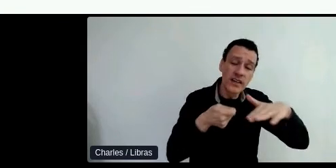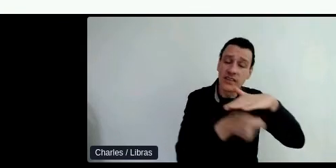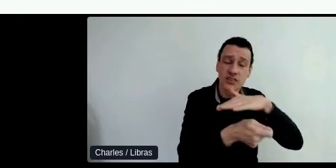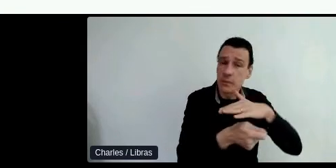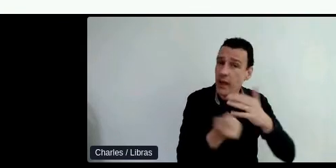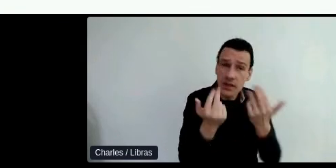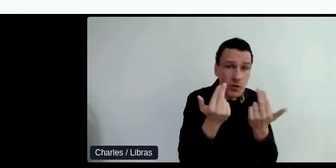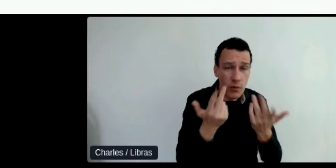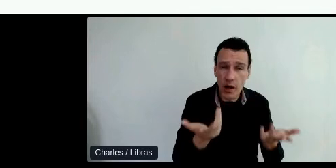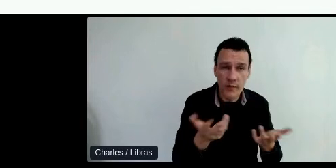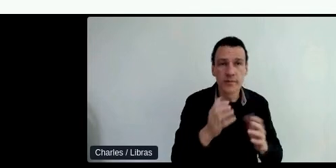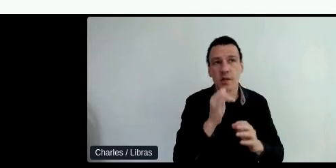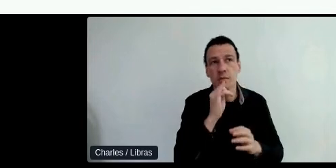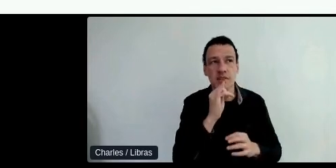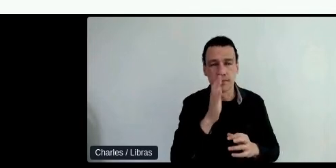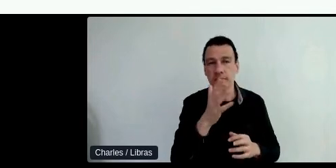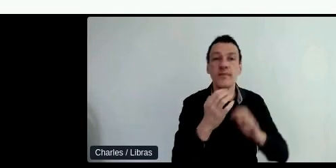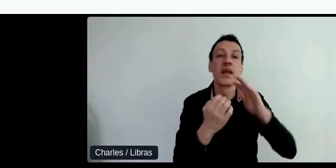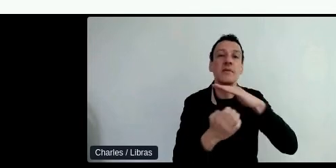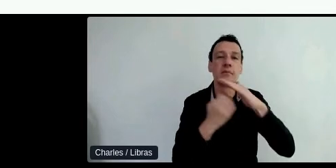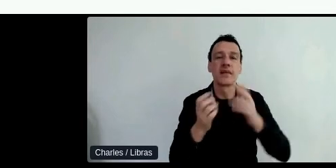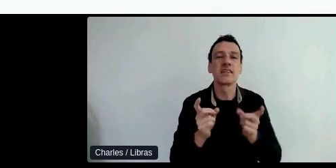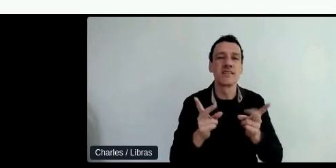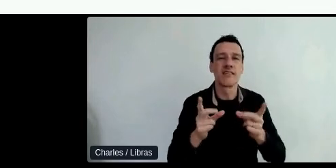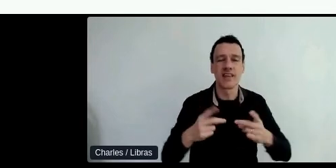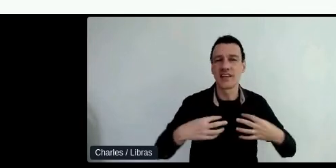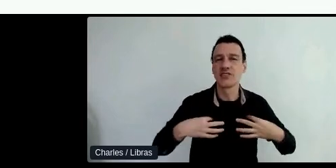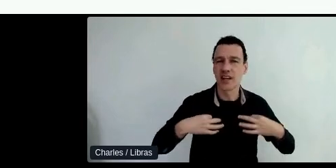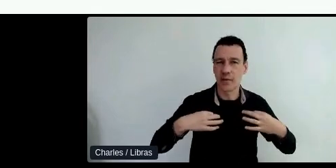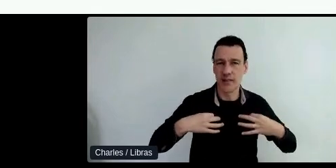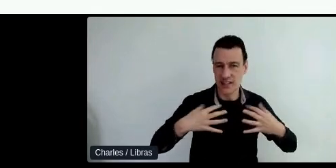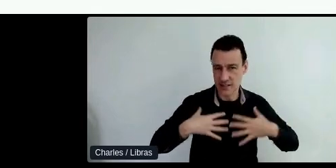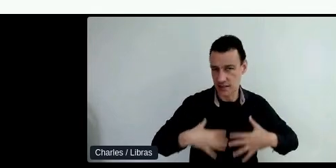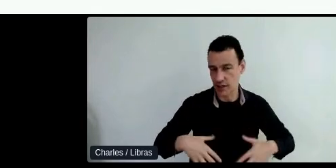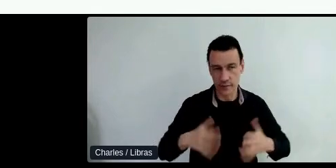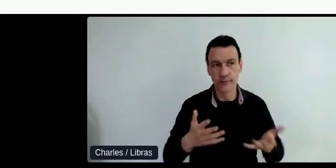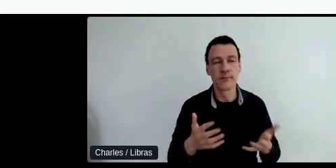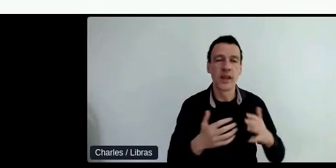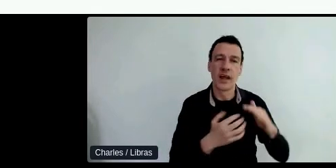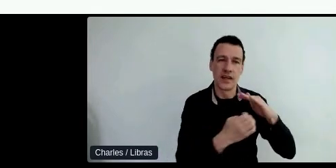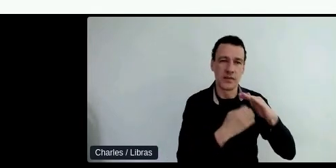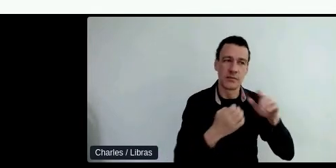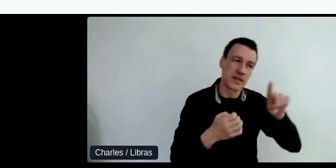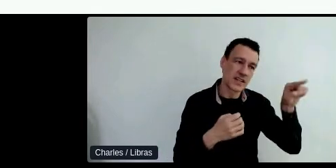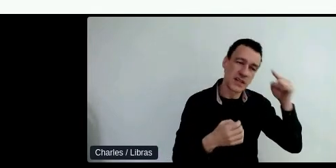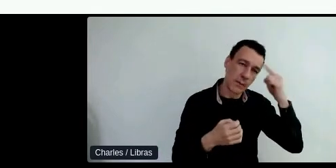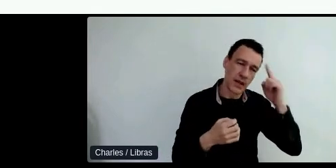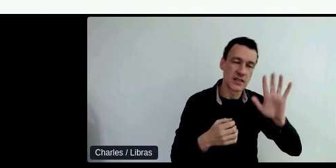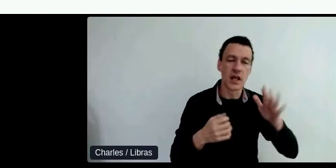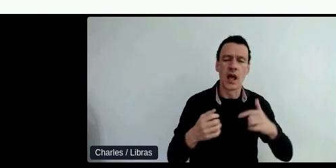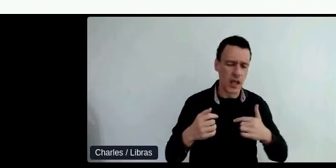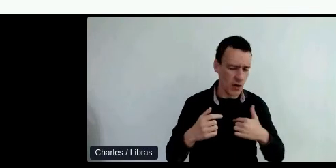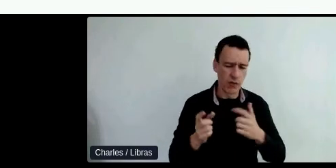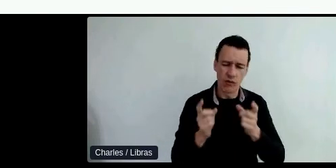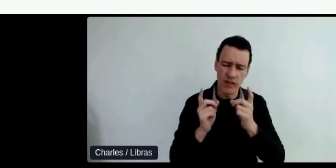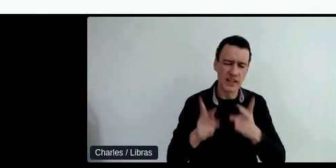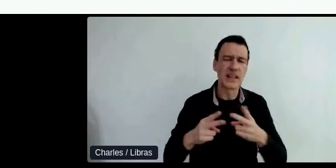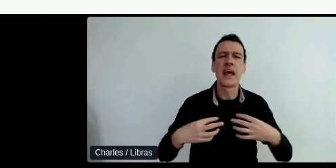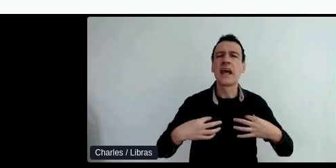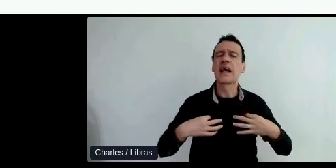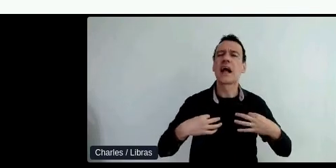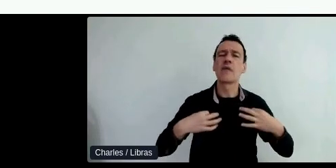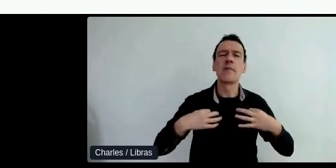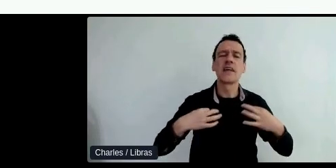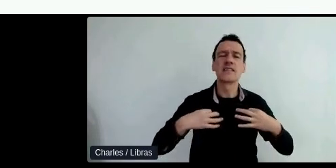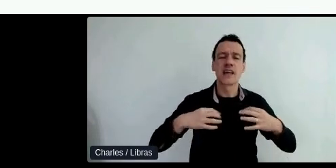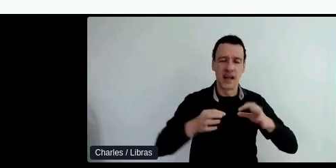vende camisas. Se elas resolvessem, a partir de agora eu vou vender camisa somente tamanho único, quem for maior